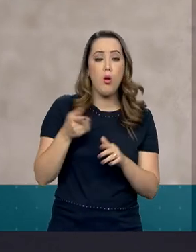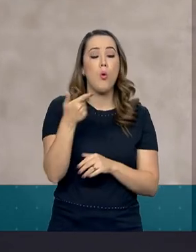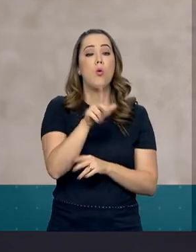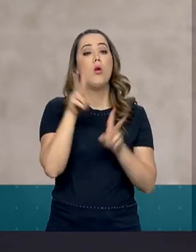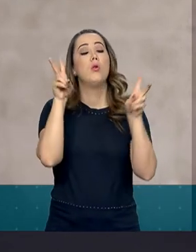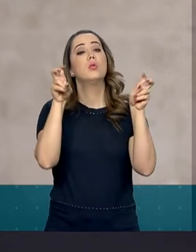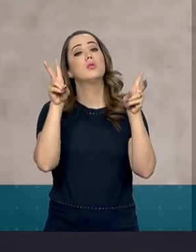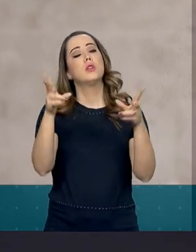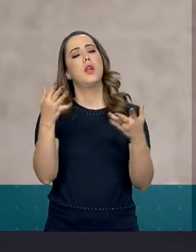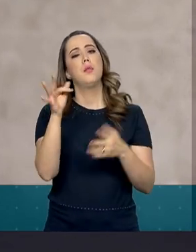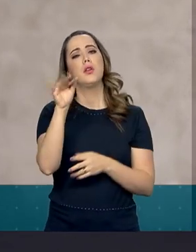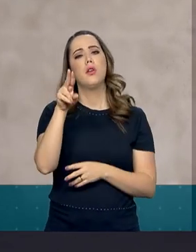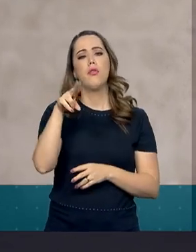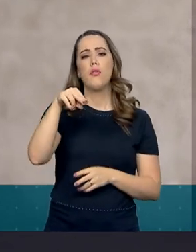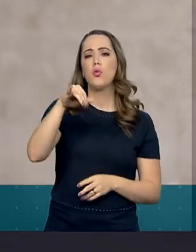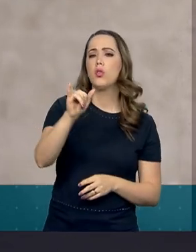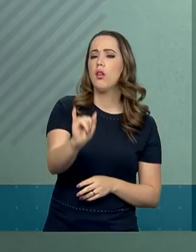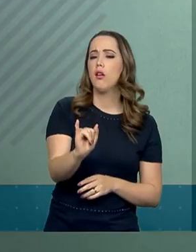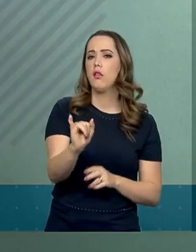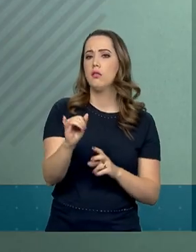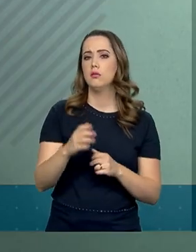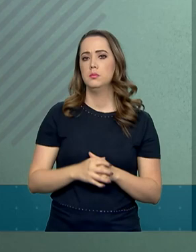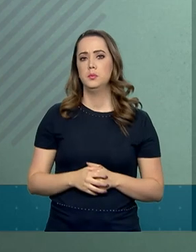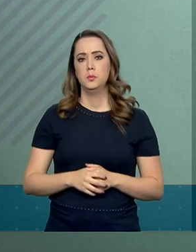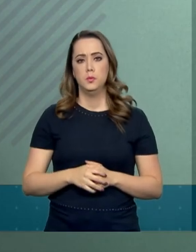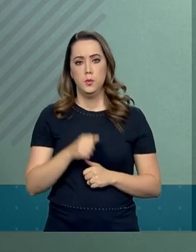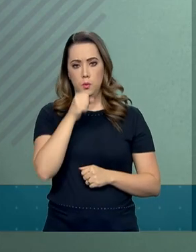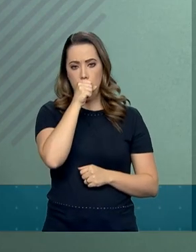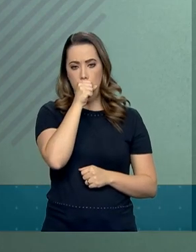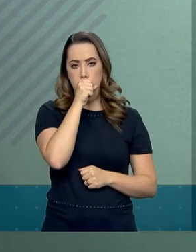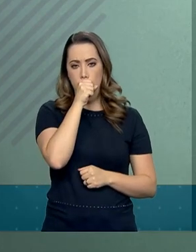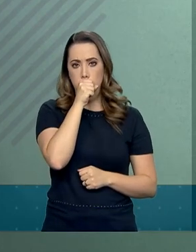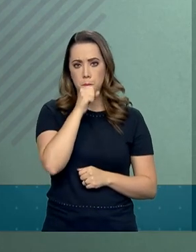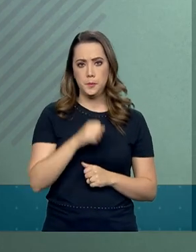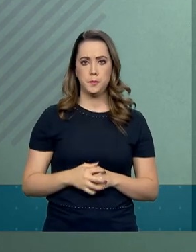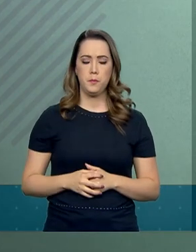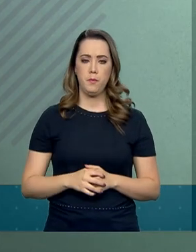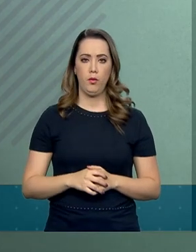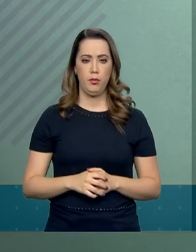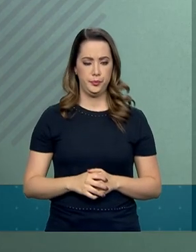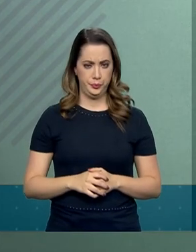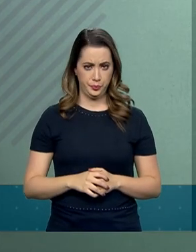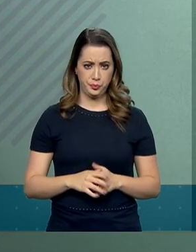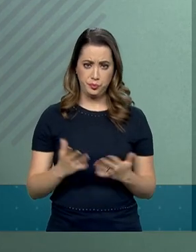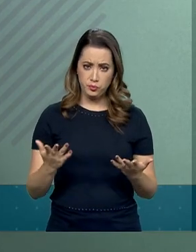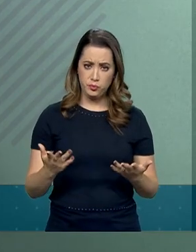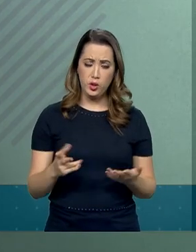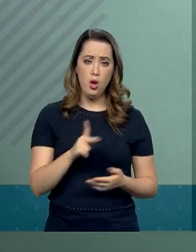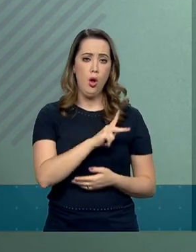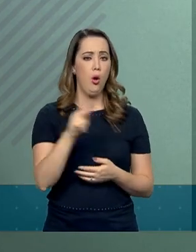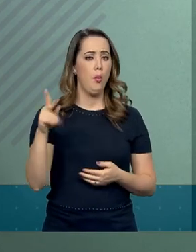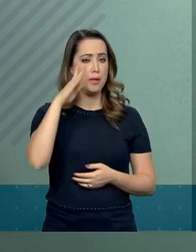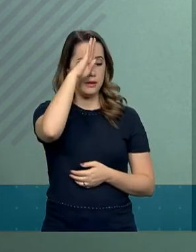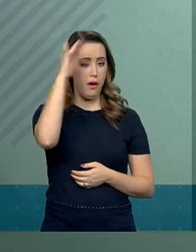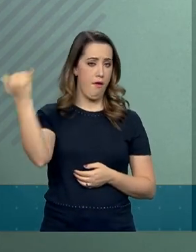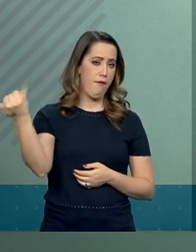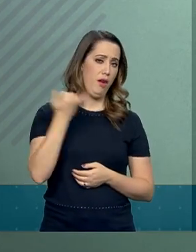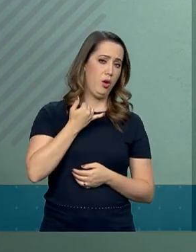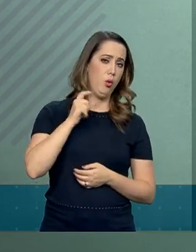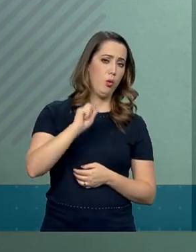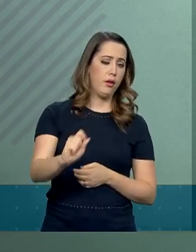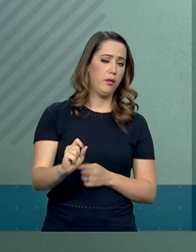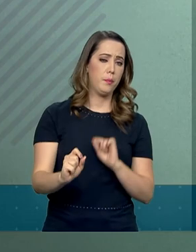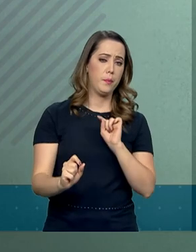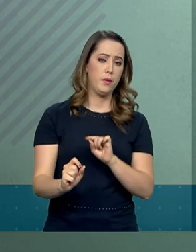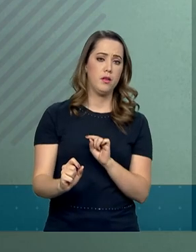teria se tratado com o ministro mouro o do que o presidente me adiantou foi tratado dentre outros temas mas que ele me